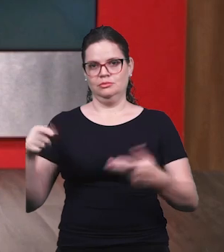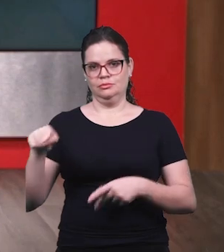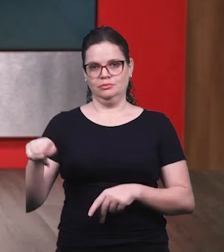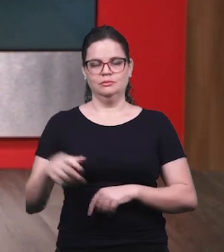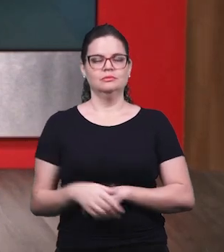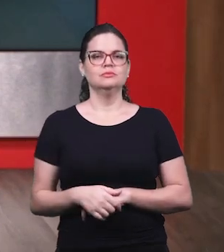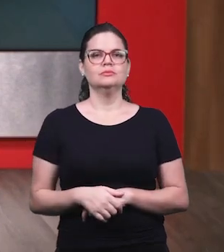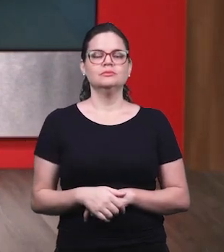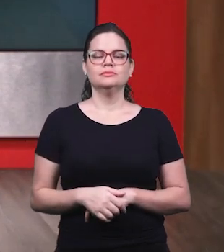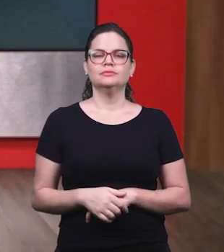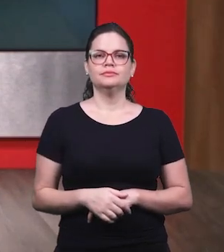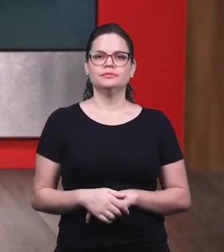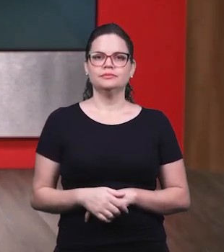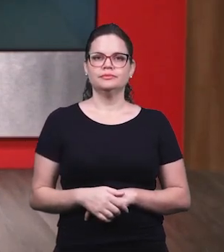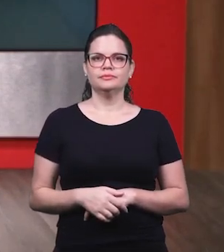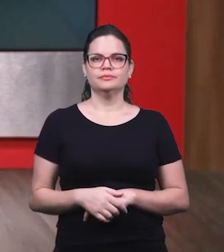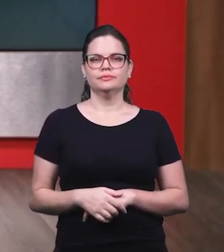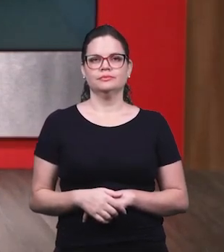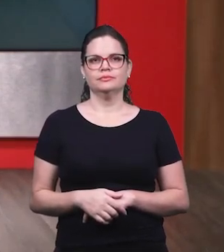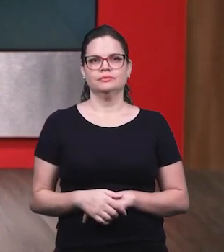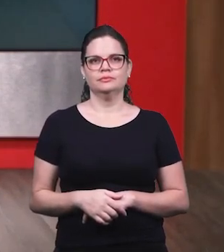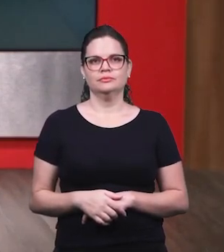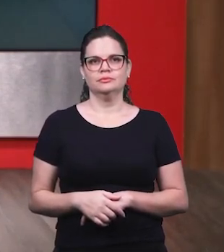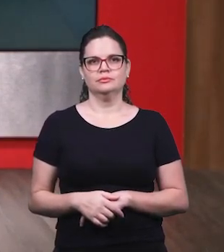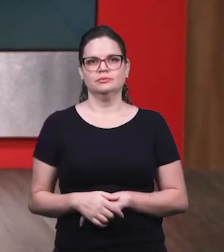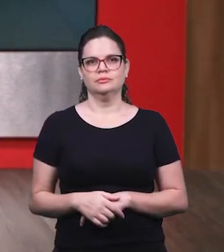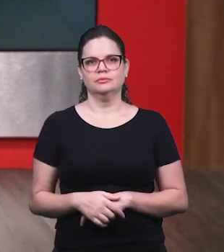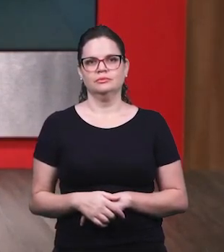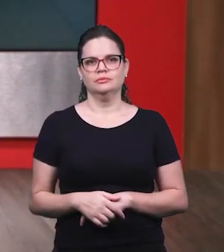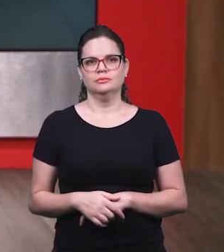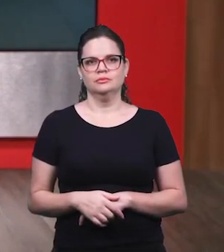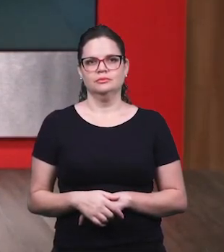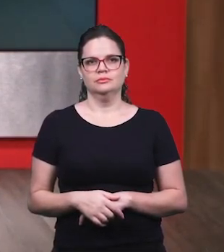A forma, né, mais